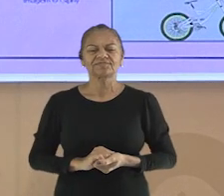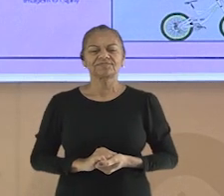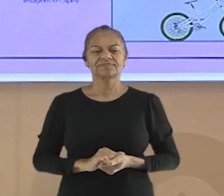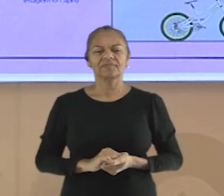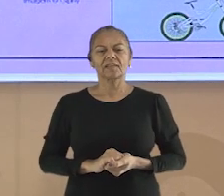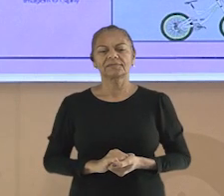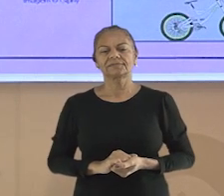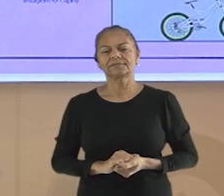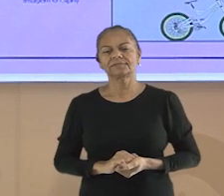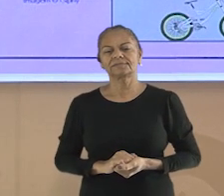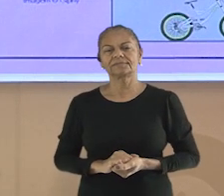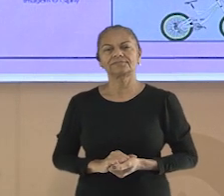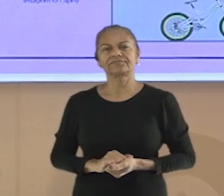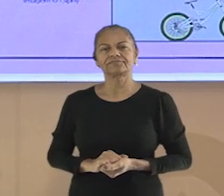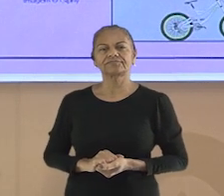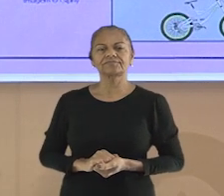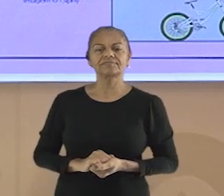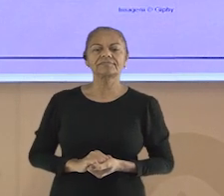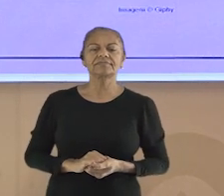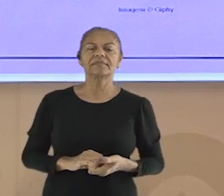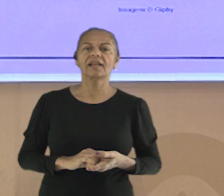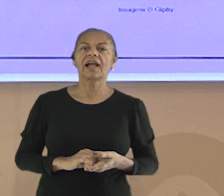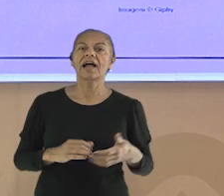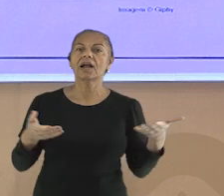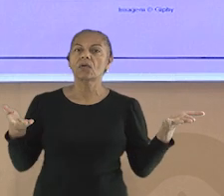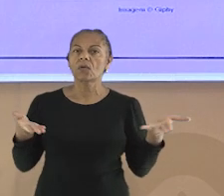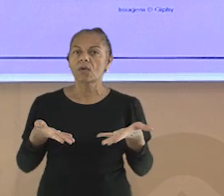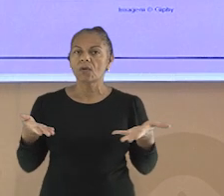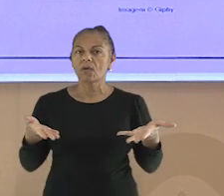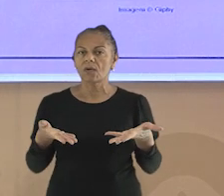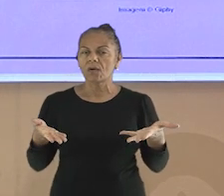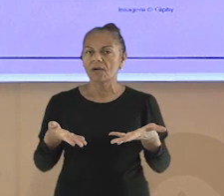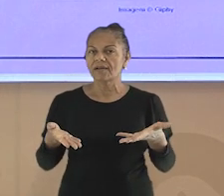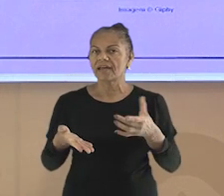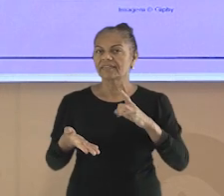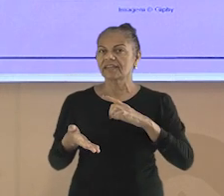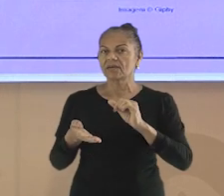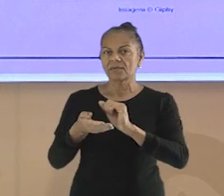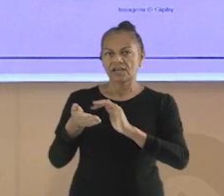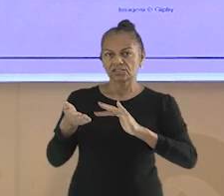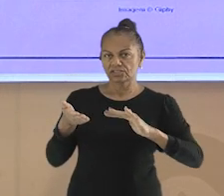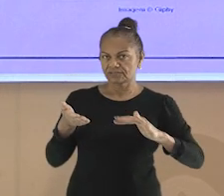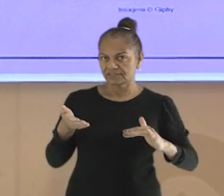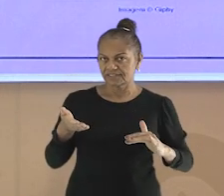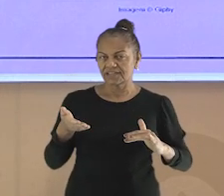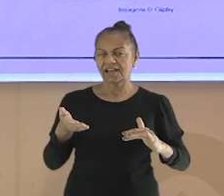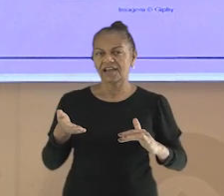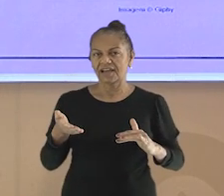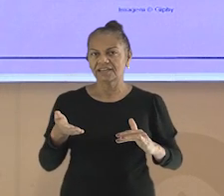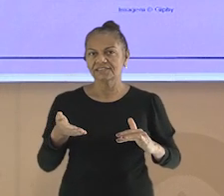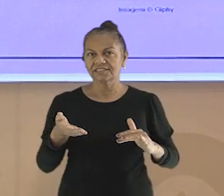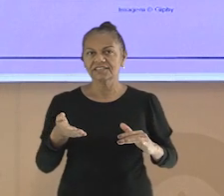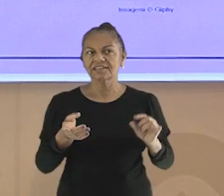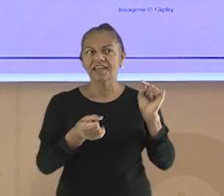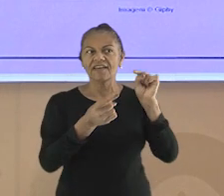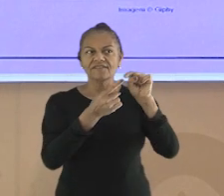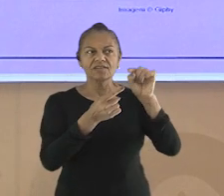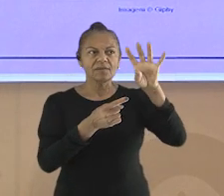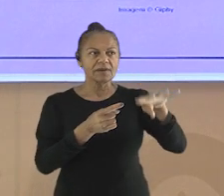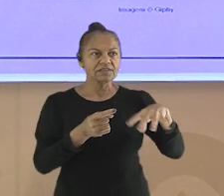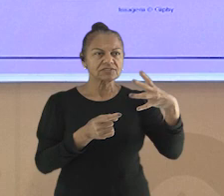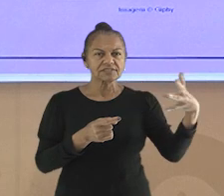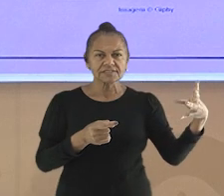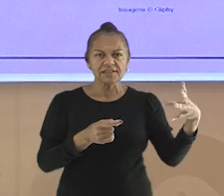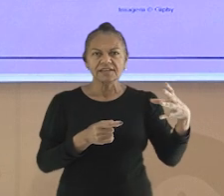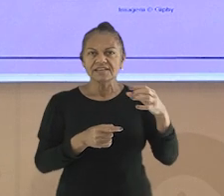estão aprendendo. Vamos lá? Agora nós vamos para uma atividade sobre a tabela. Quanto